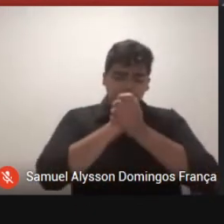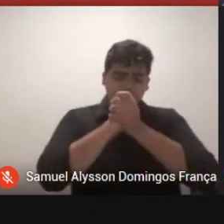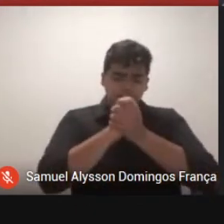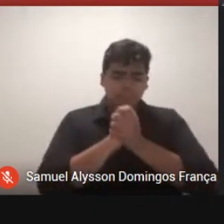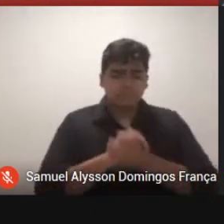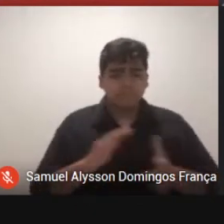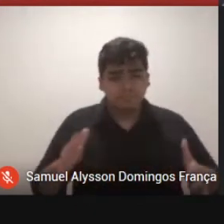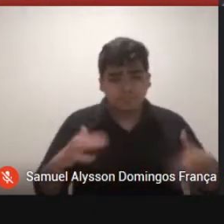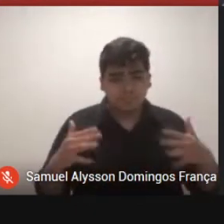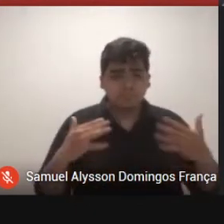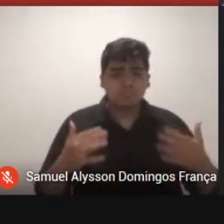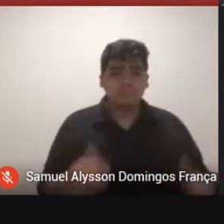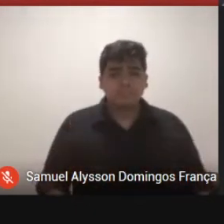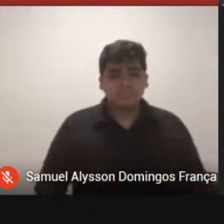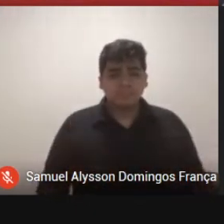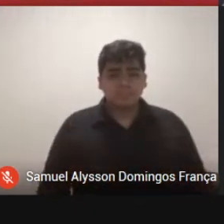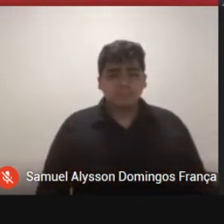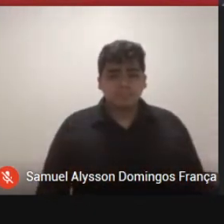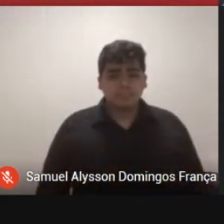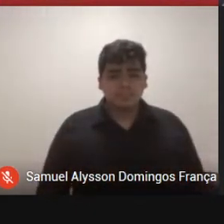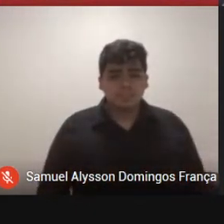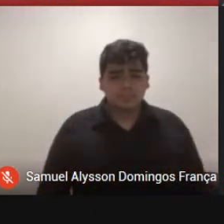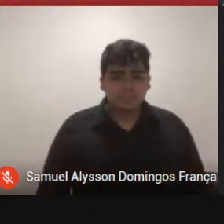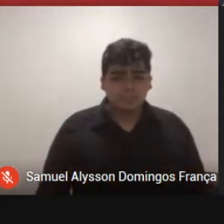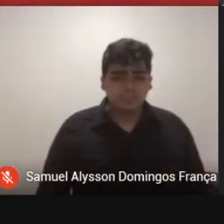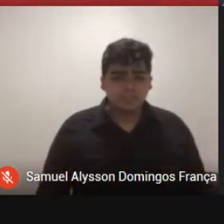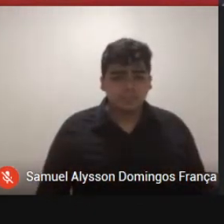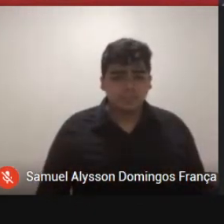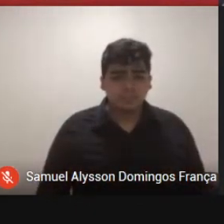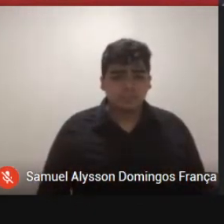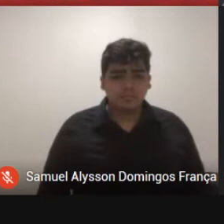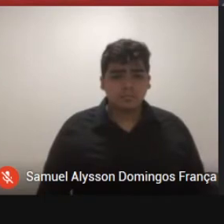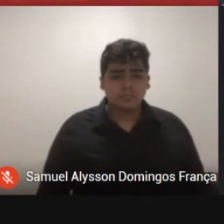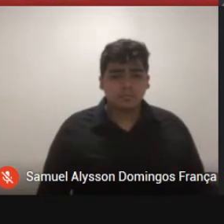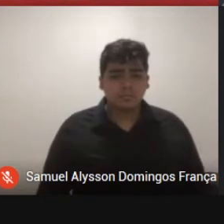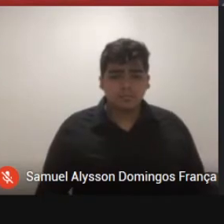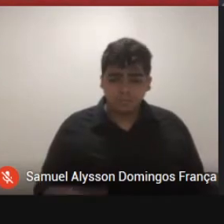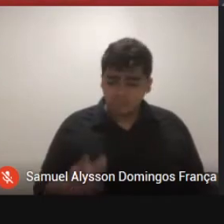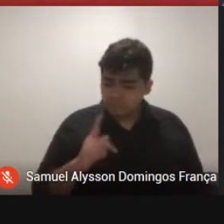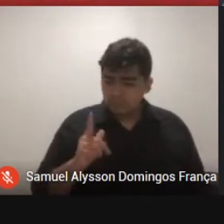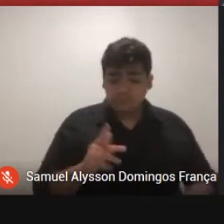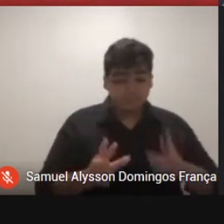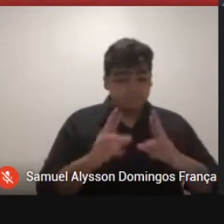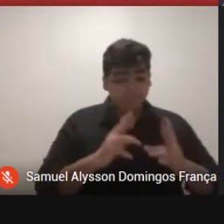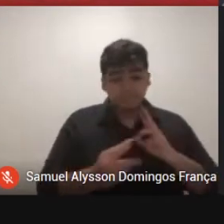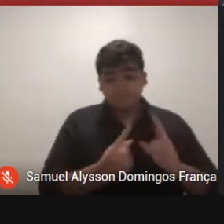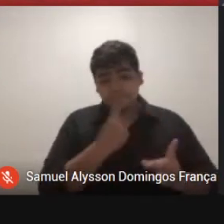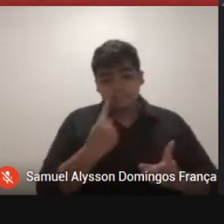alegrias, esses resultados que a gente encontra.